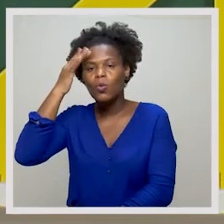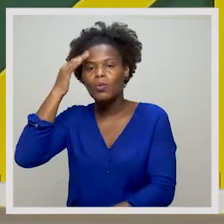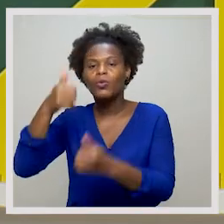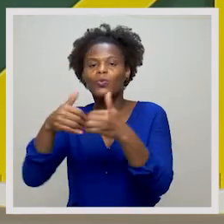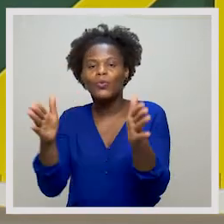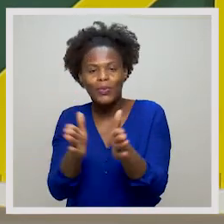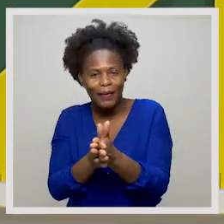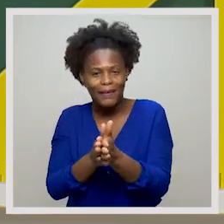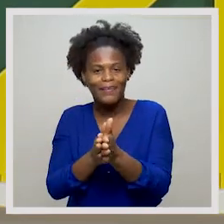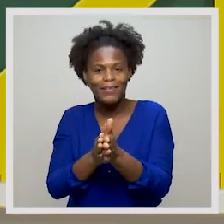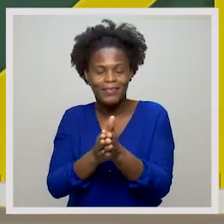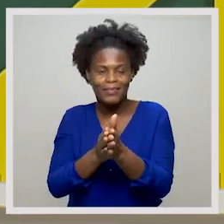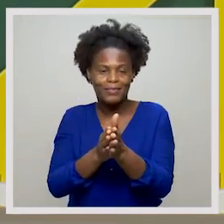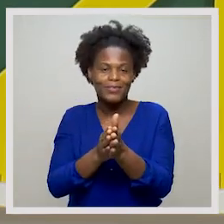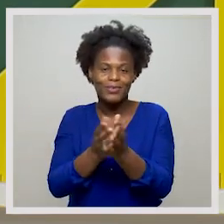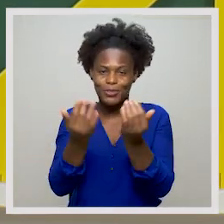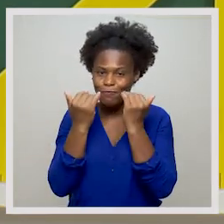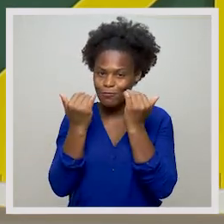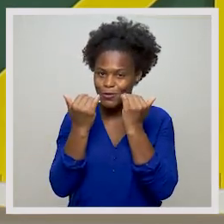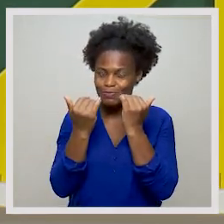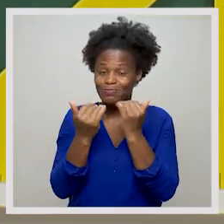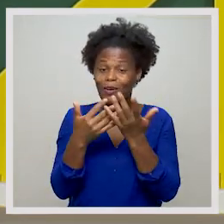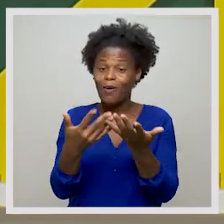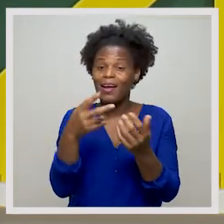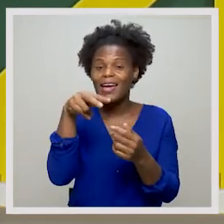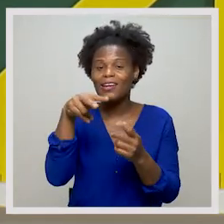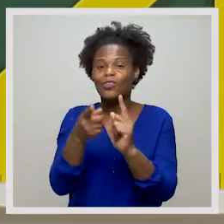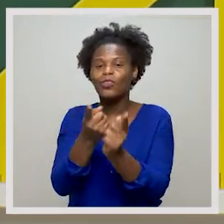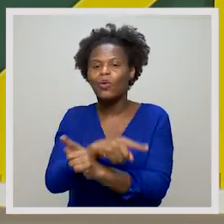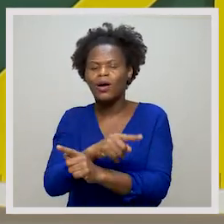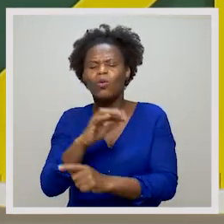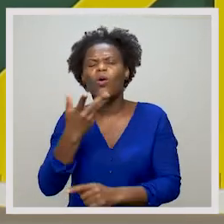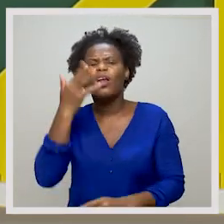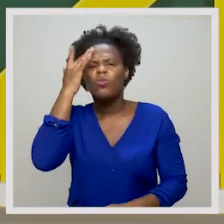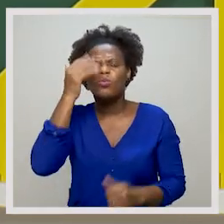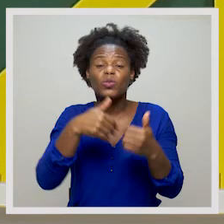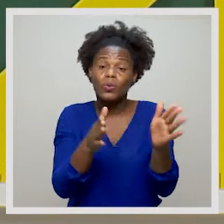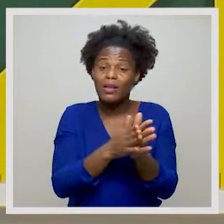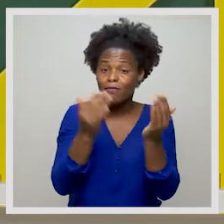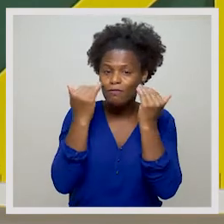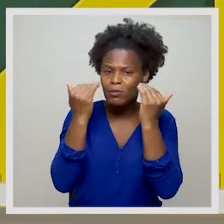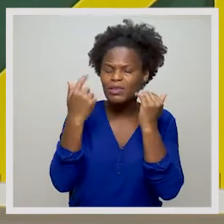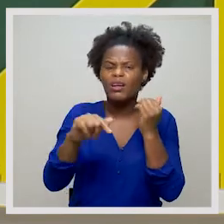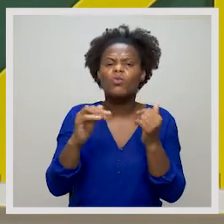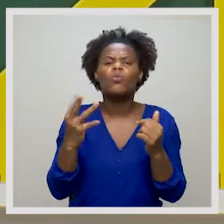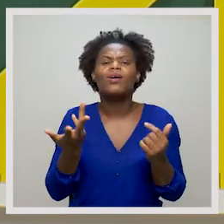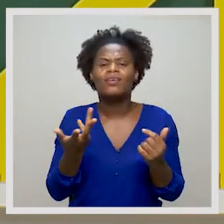número total dos dados. Ok, então vamos substituir o n. Qual é o número total de dados que temos